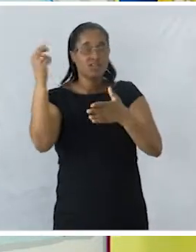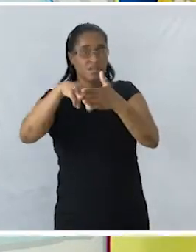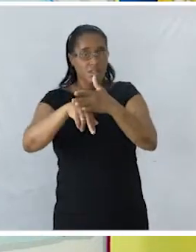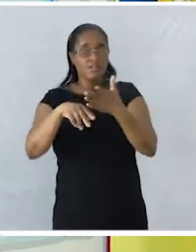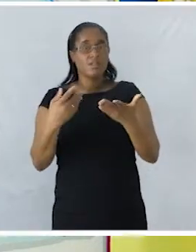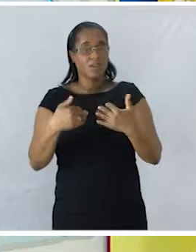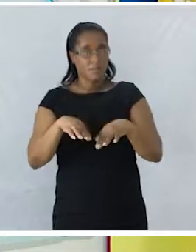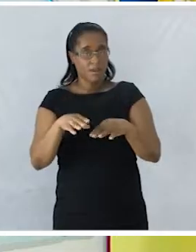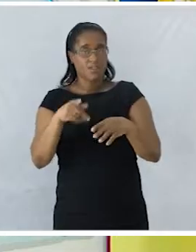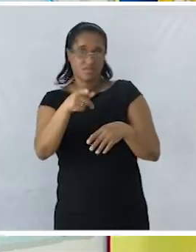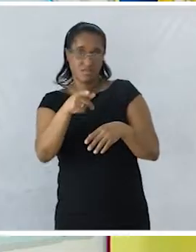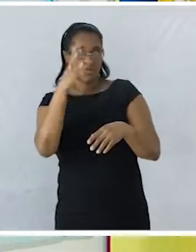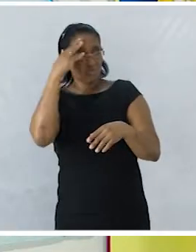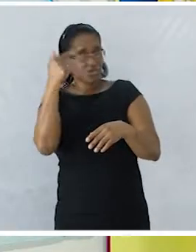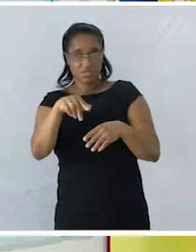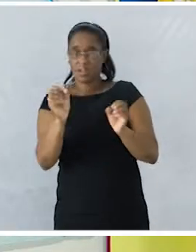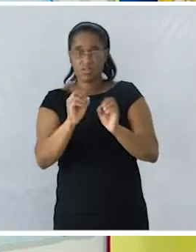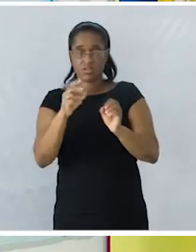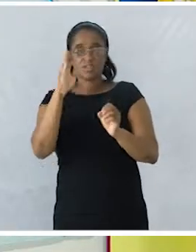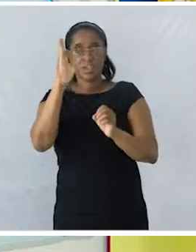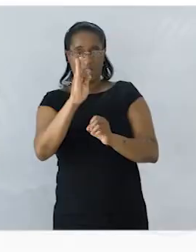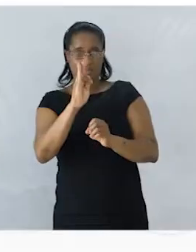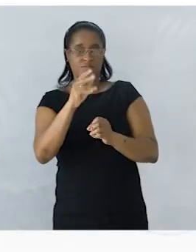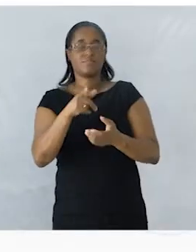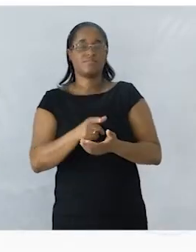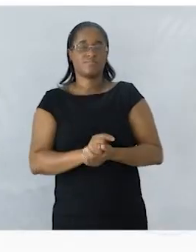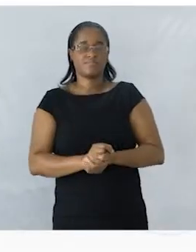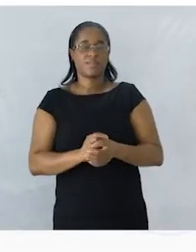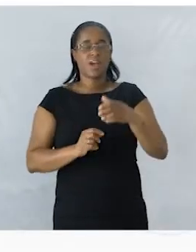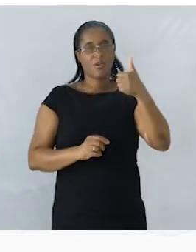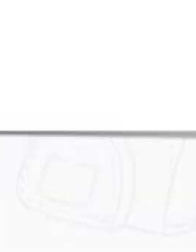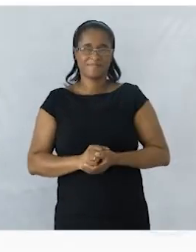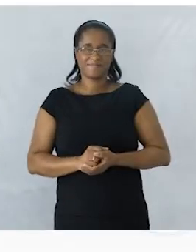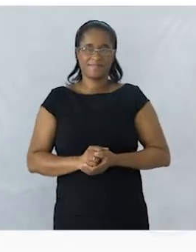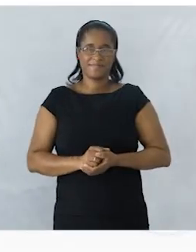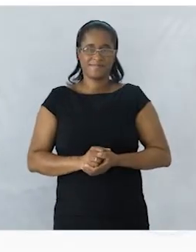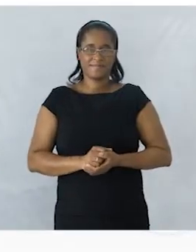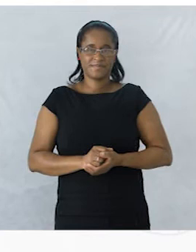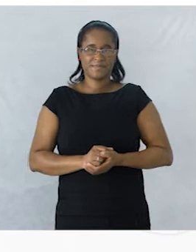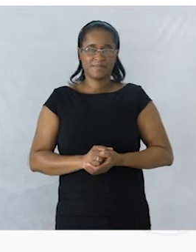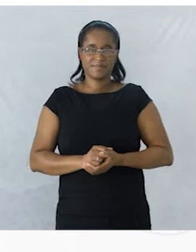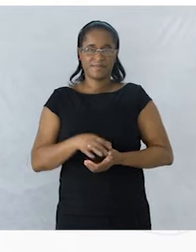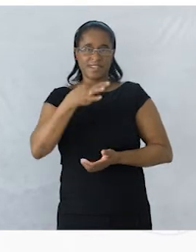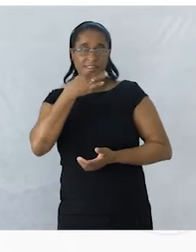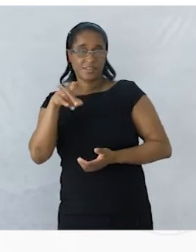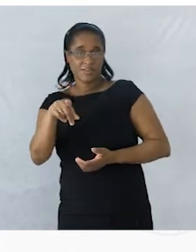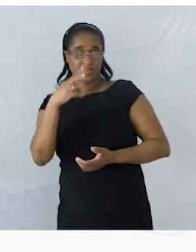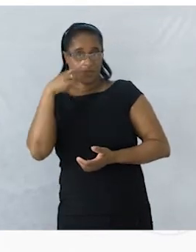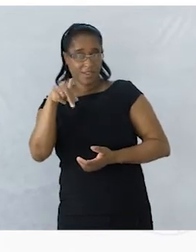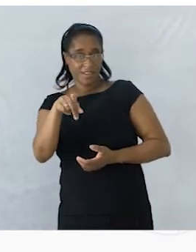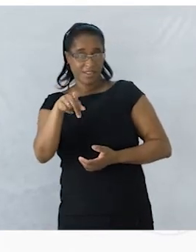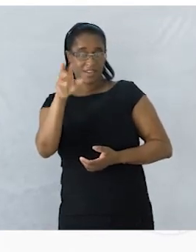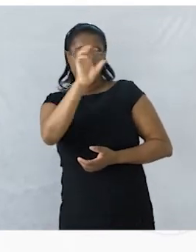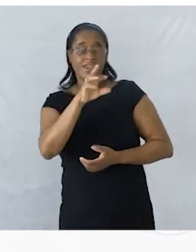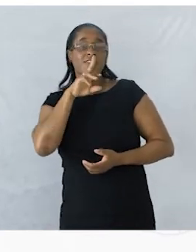falso. Então, a afirmação é falsa. Vamos para a linha B. Deixa eu ver ali a vossa